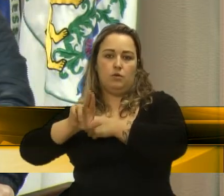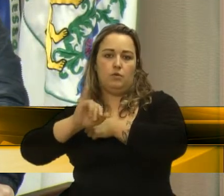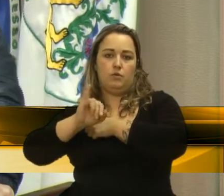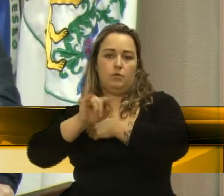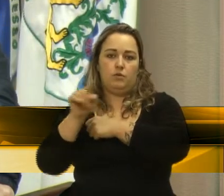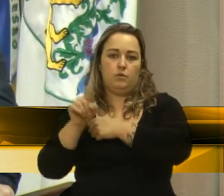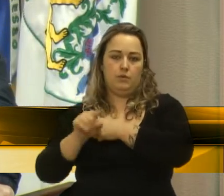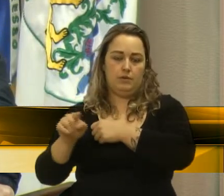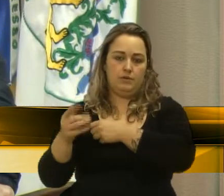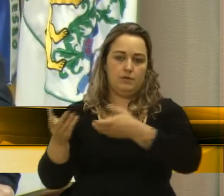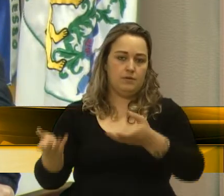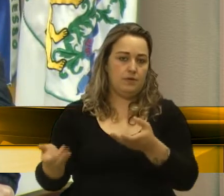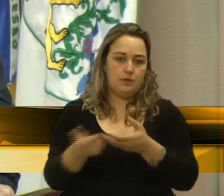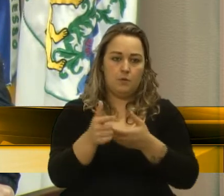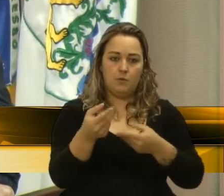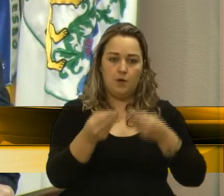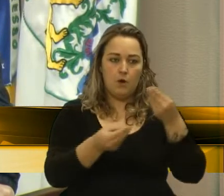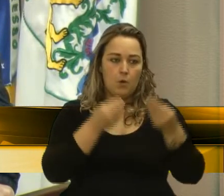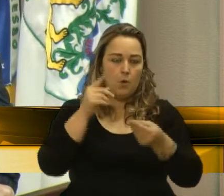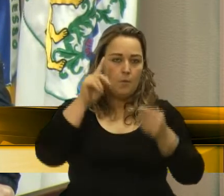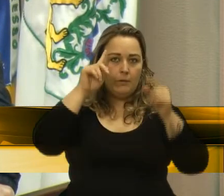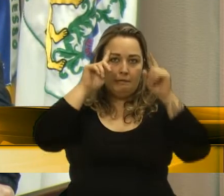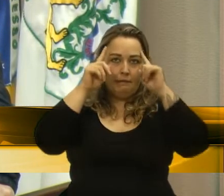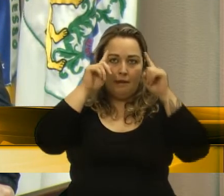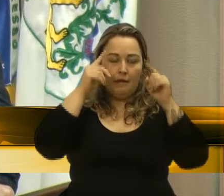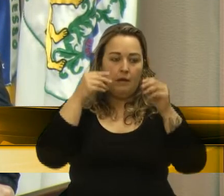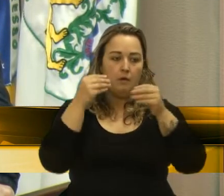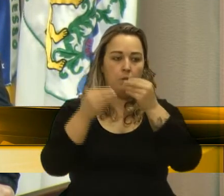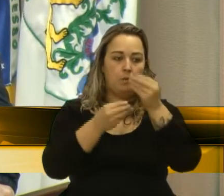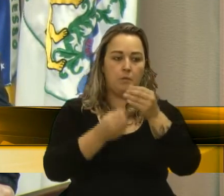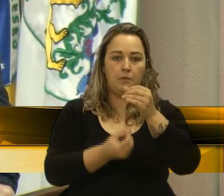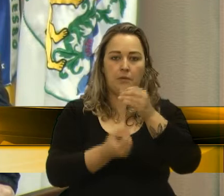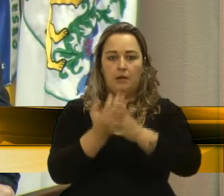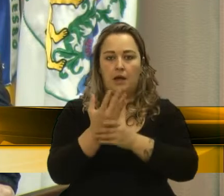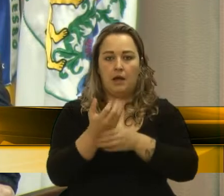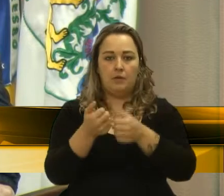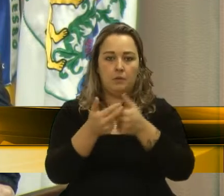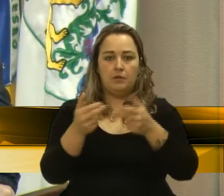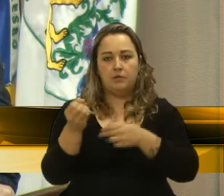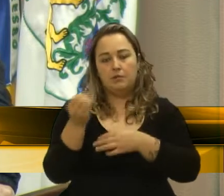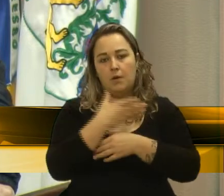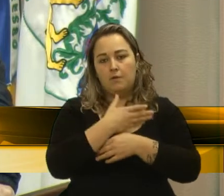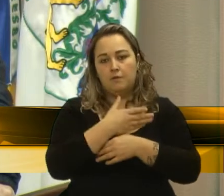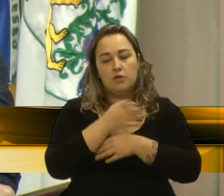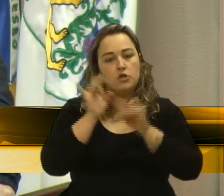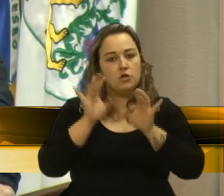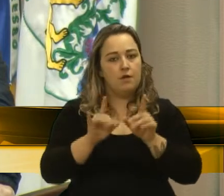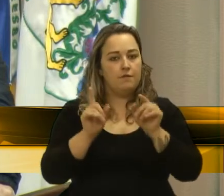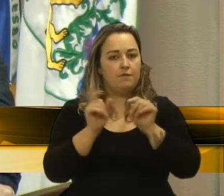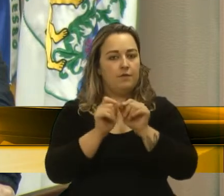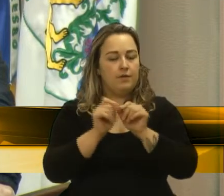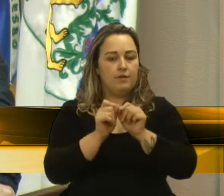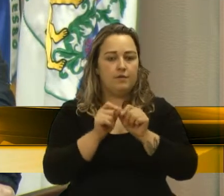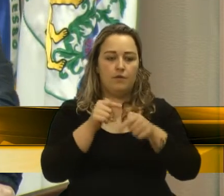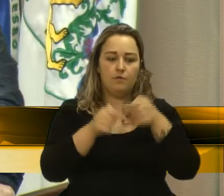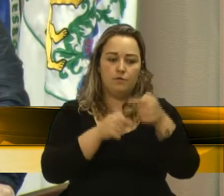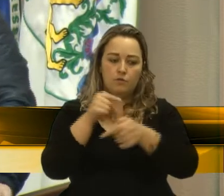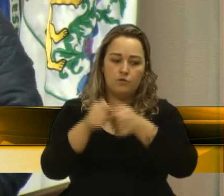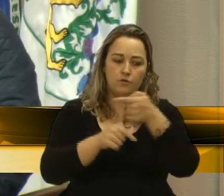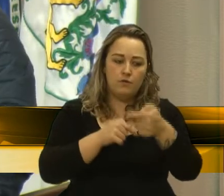tem mágica, não tem inventar uma situação nova. É fazer funcionar, é ter parceria, é não se